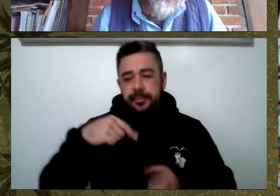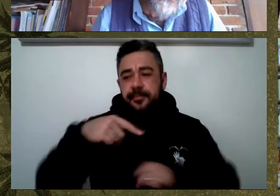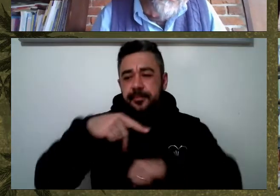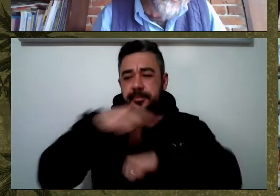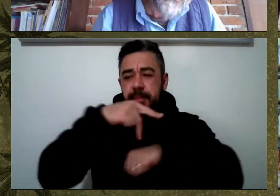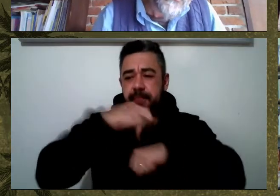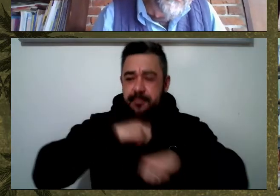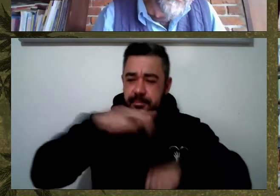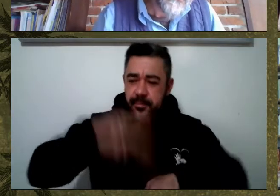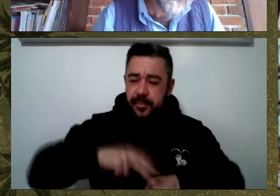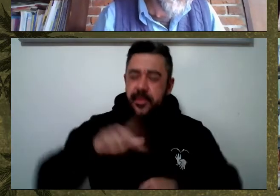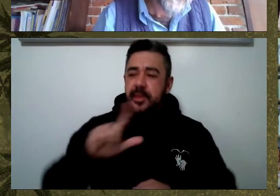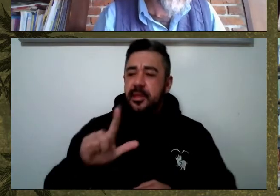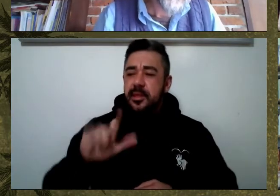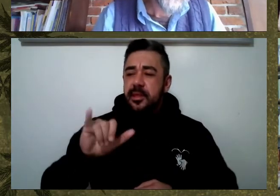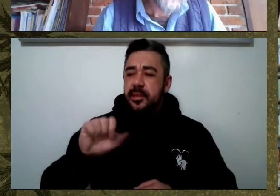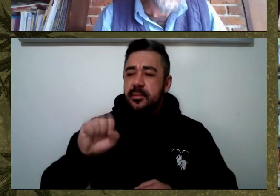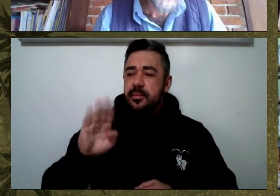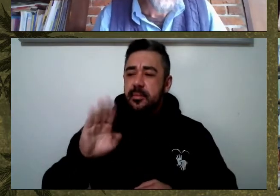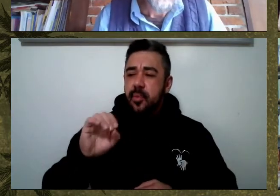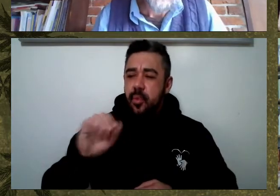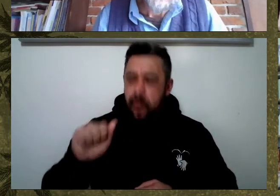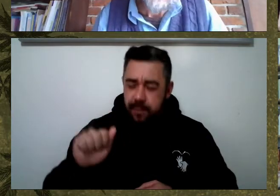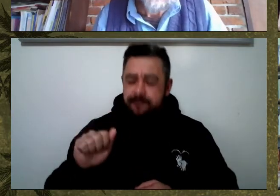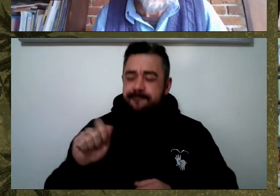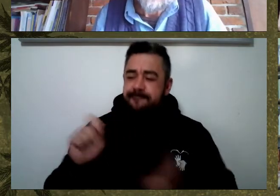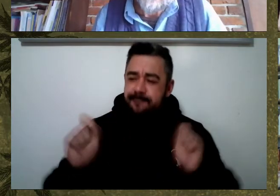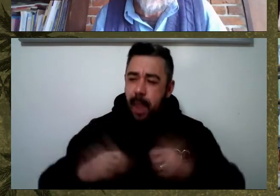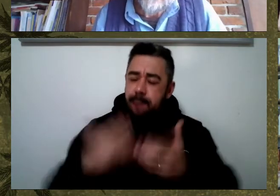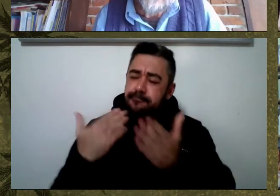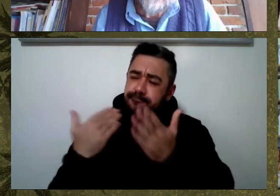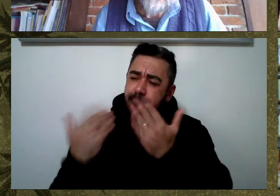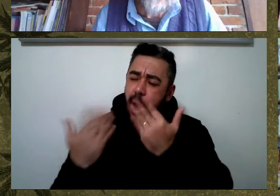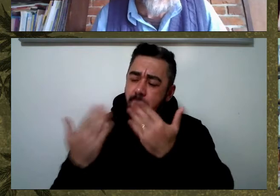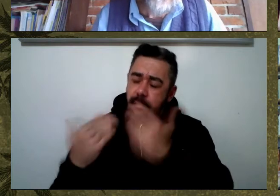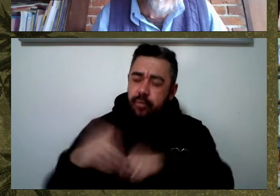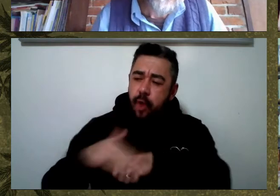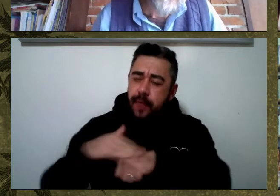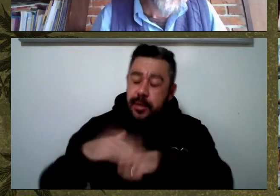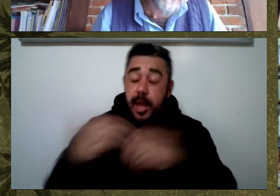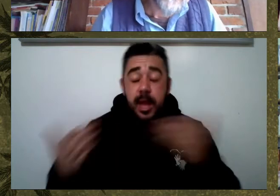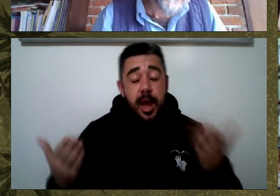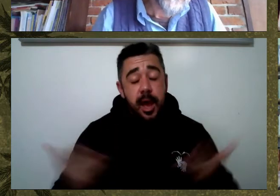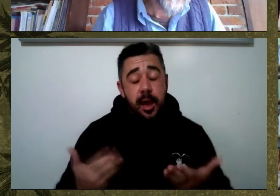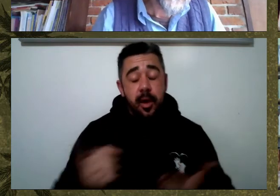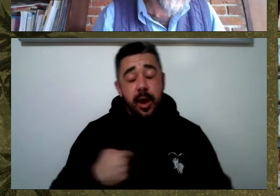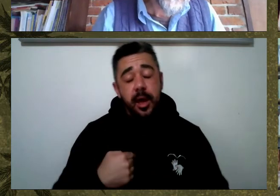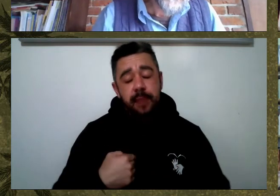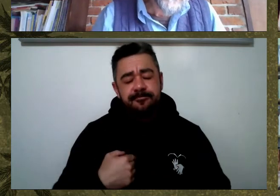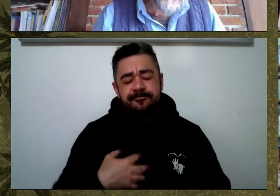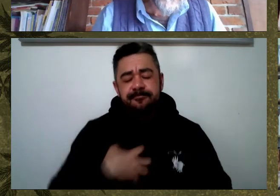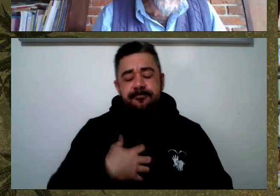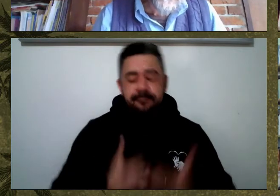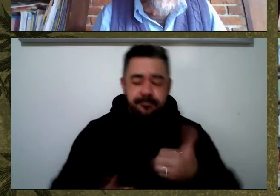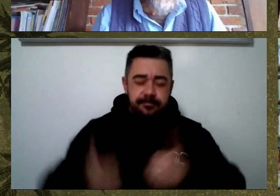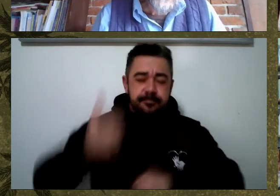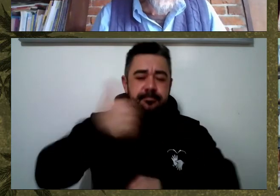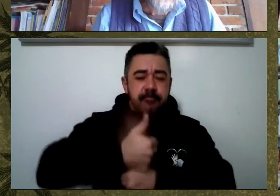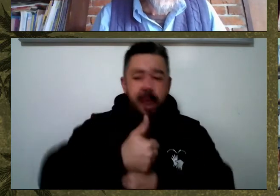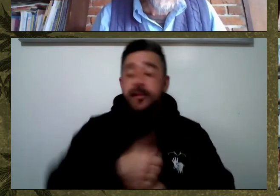de trocar impressões consigo, e é um privilégio ter agora a oportunidade de